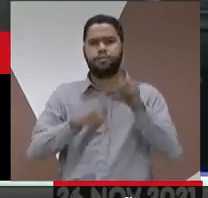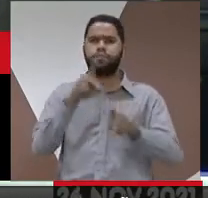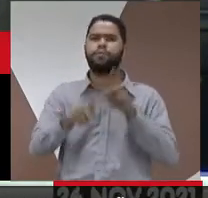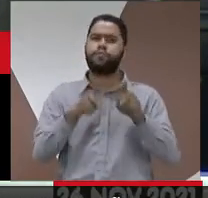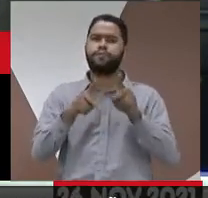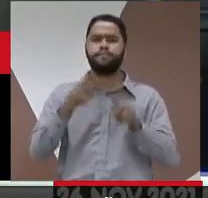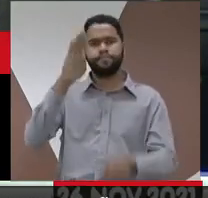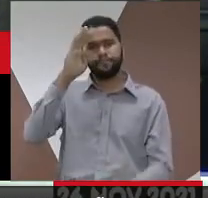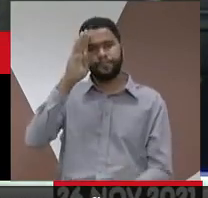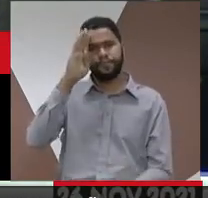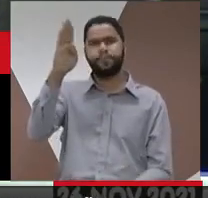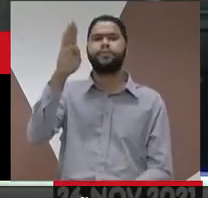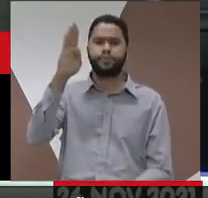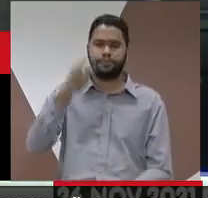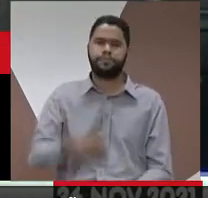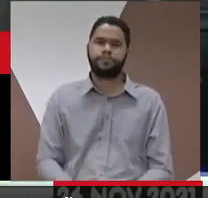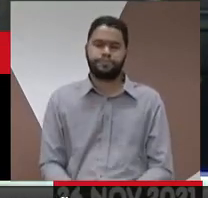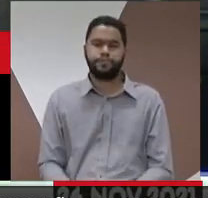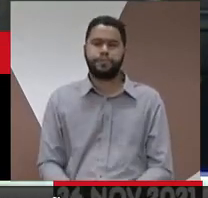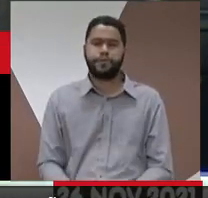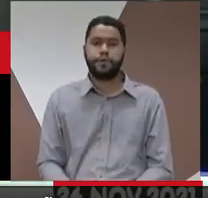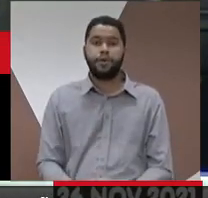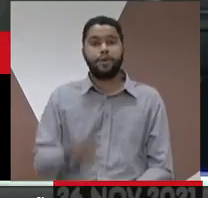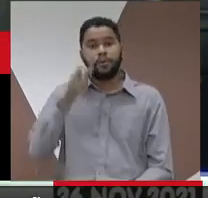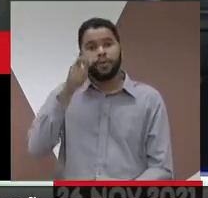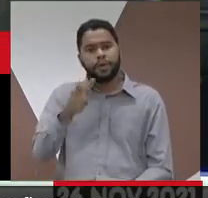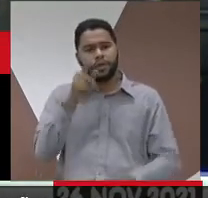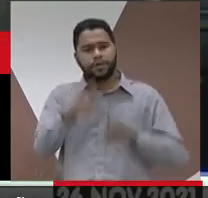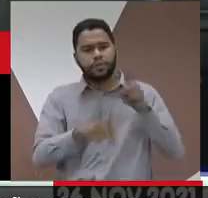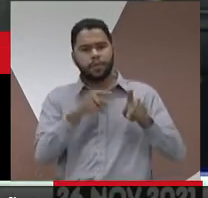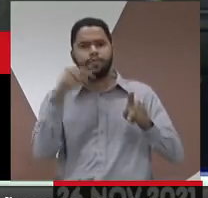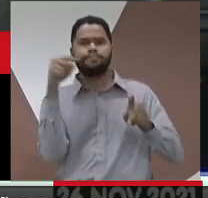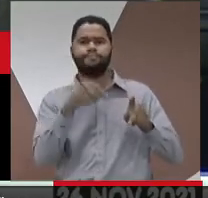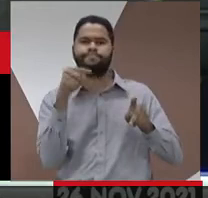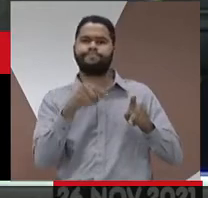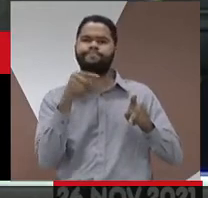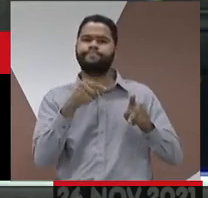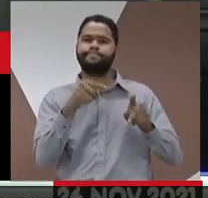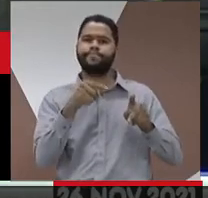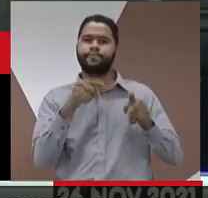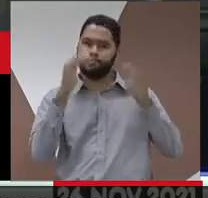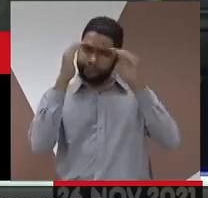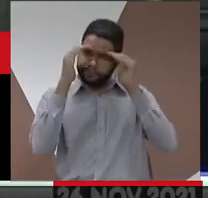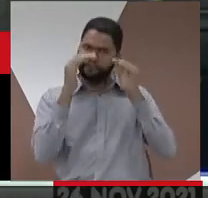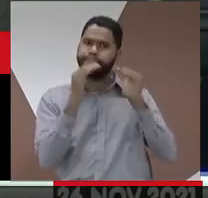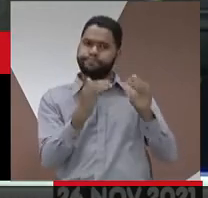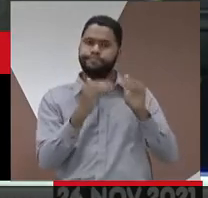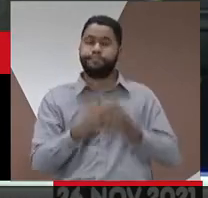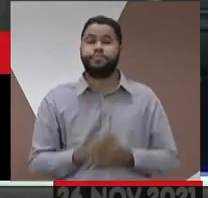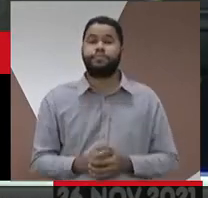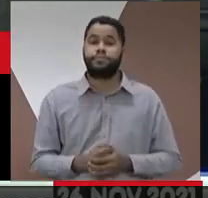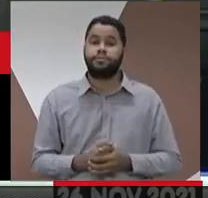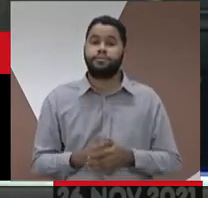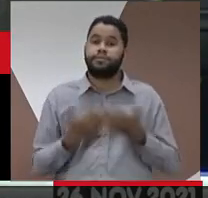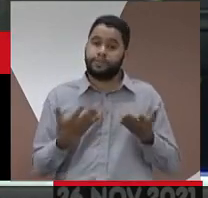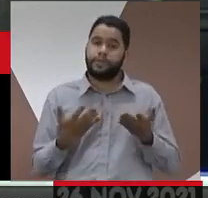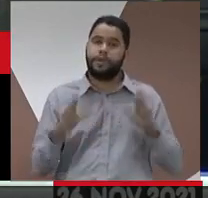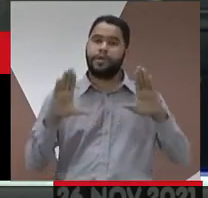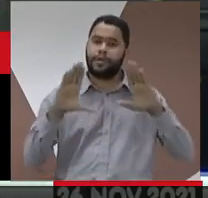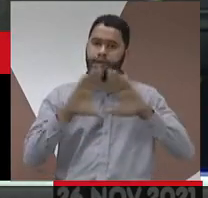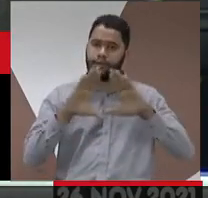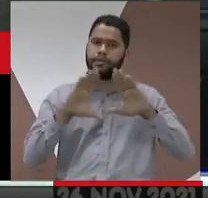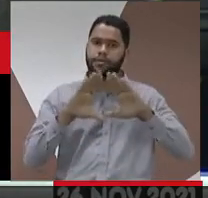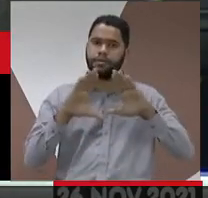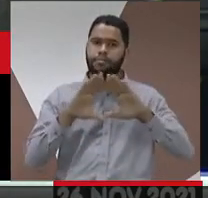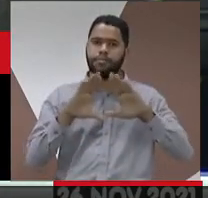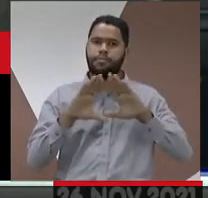à frente das discussões, o interesse da população possa ser resguardado. E disso a Assembleia